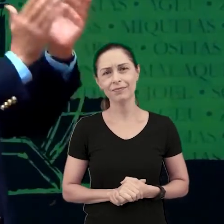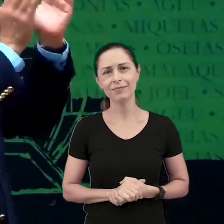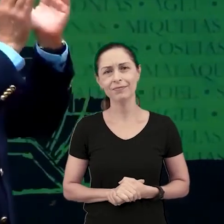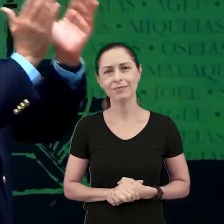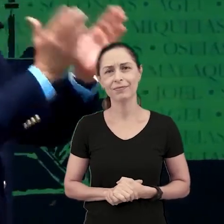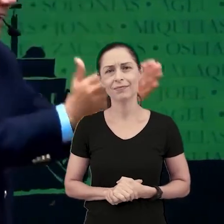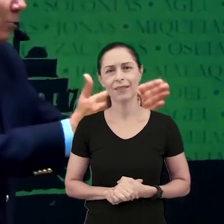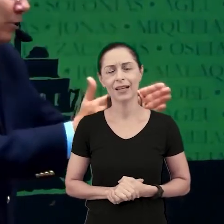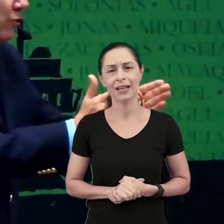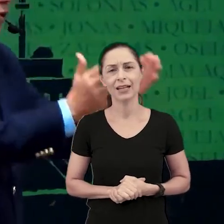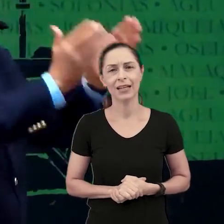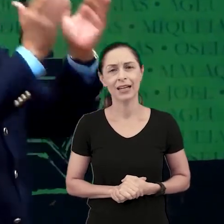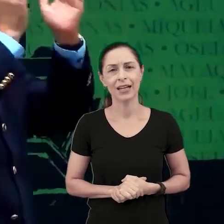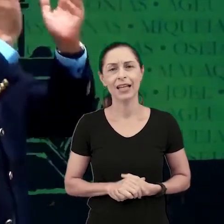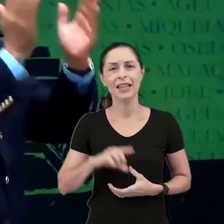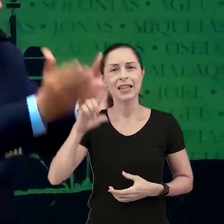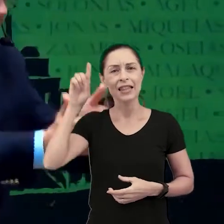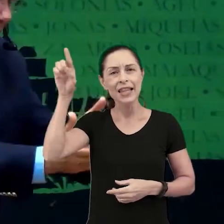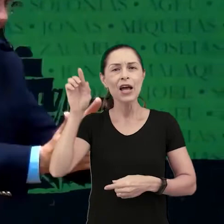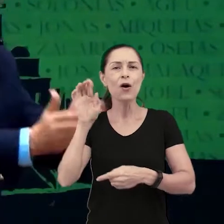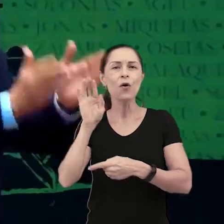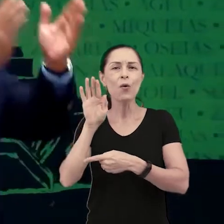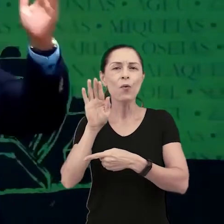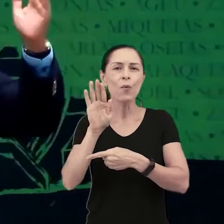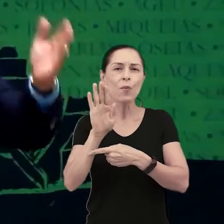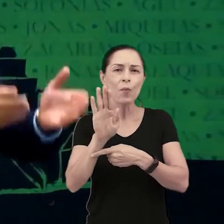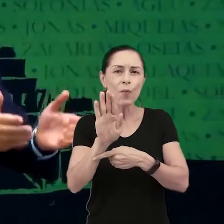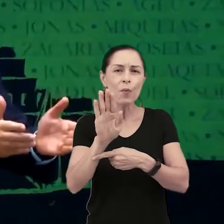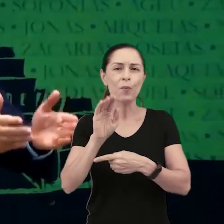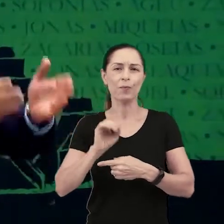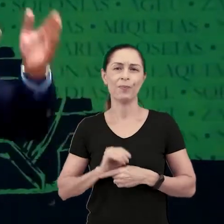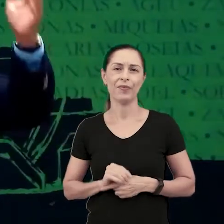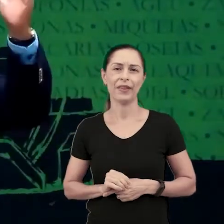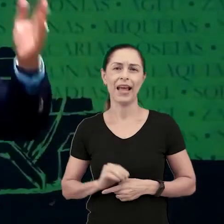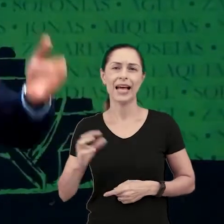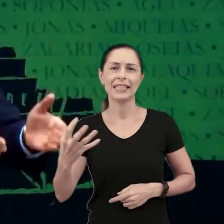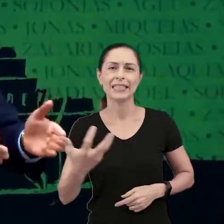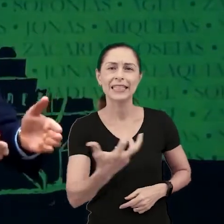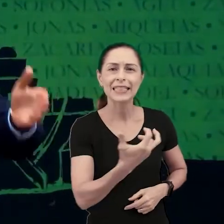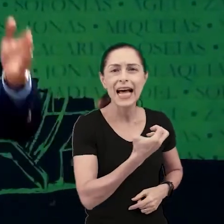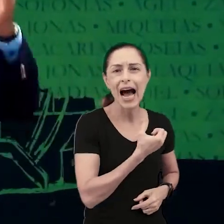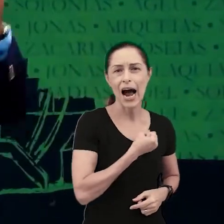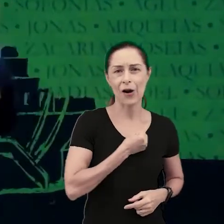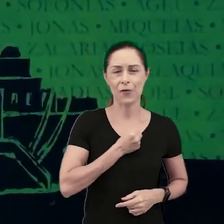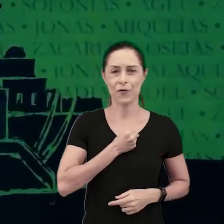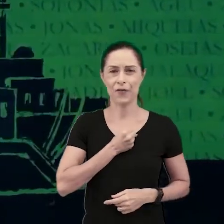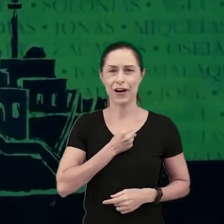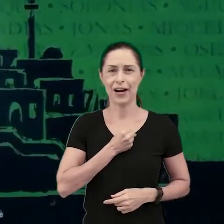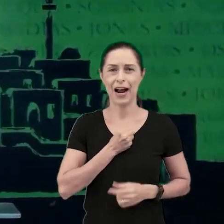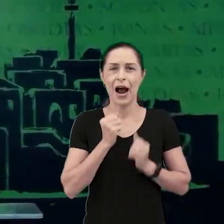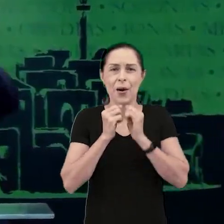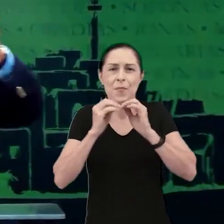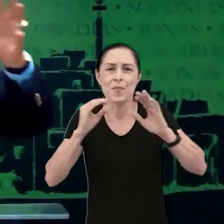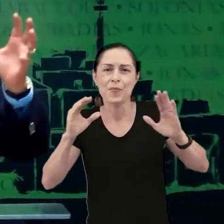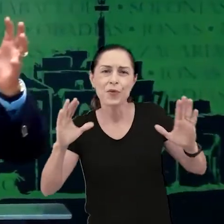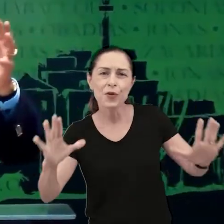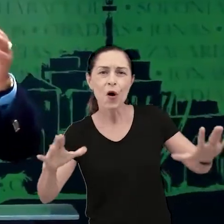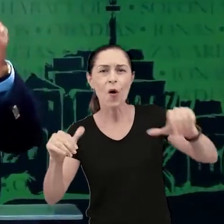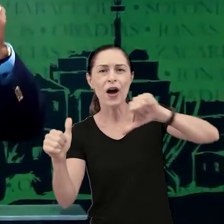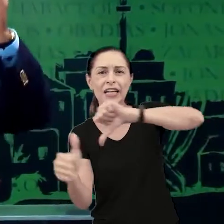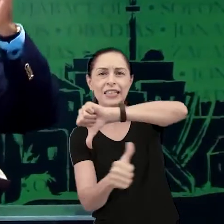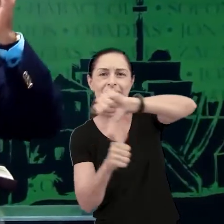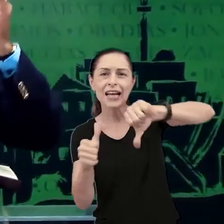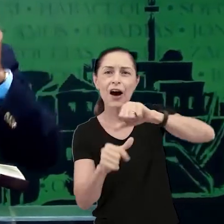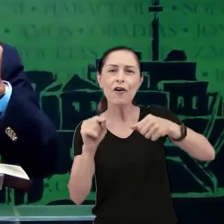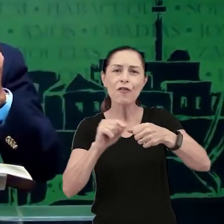Deus chamar. Ele cuida de nós, Ele perdoa nós, Ele salva-nos, Ele abençoa-nos, Ele restaura-nos, Ele faz tudo